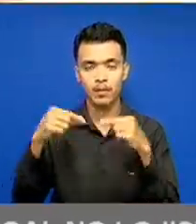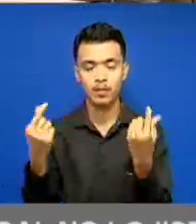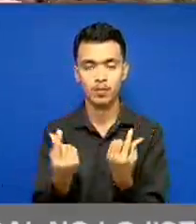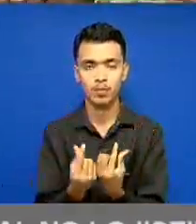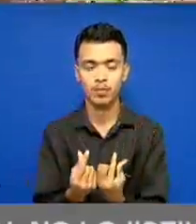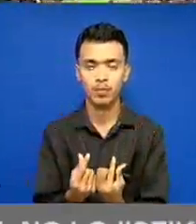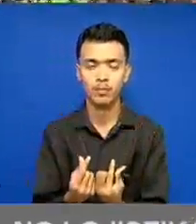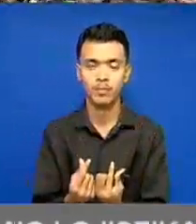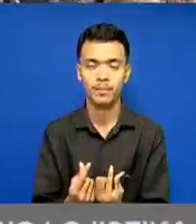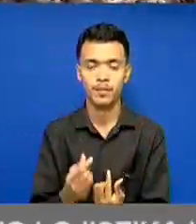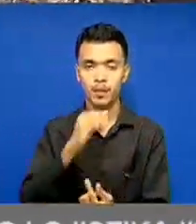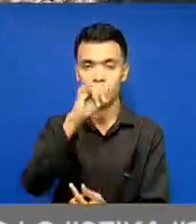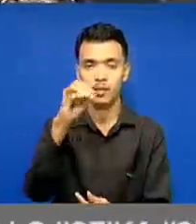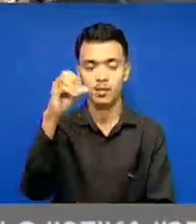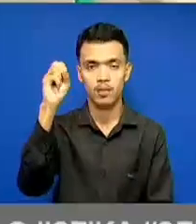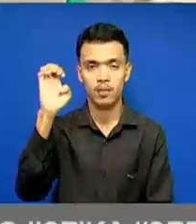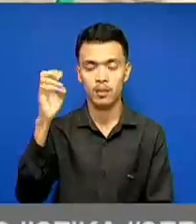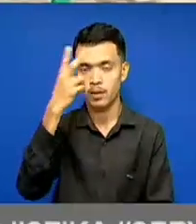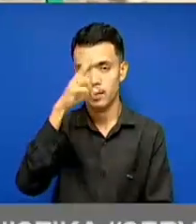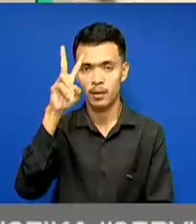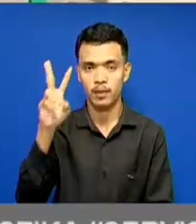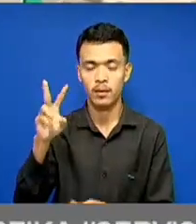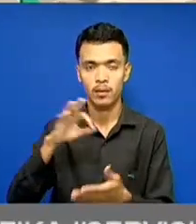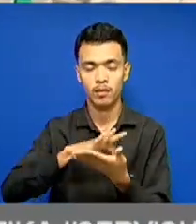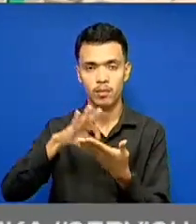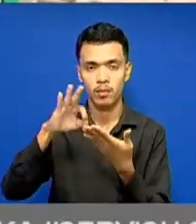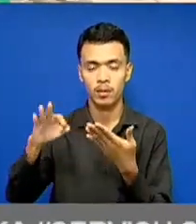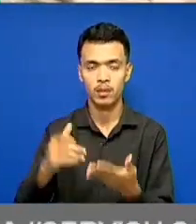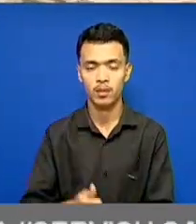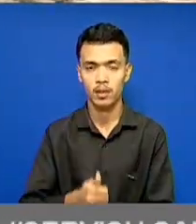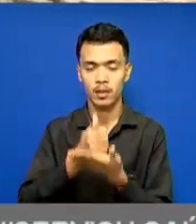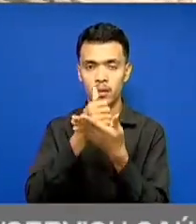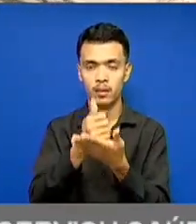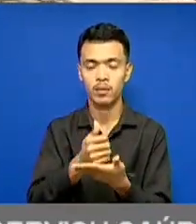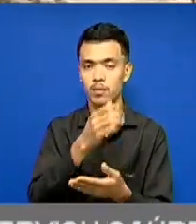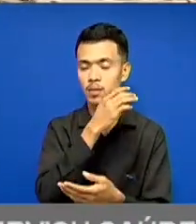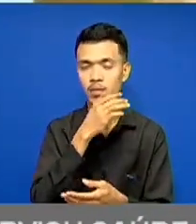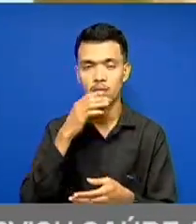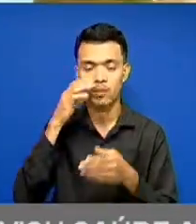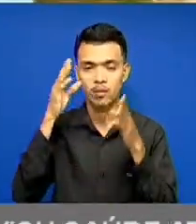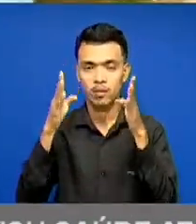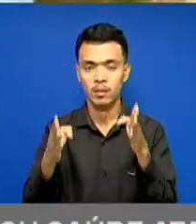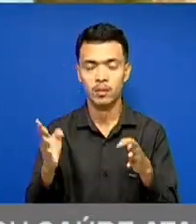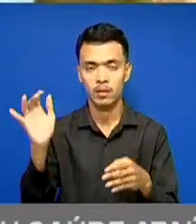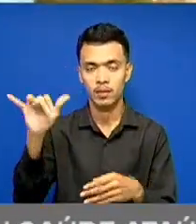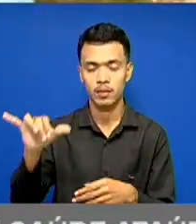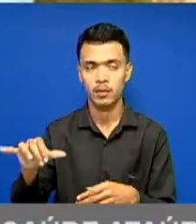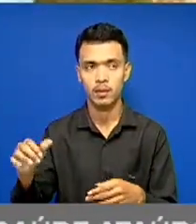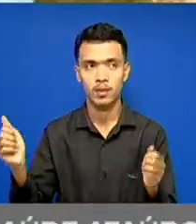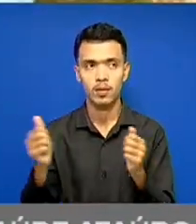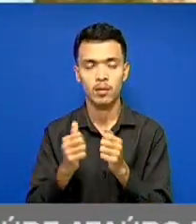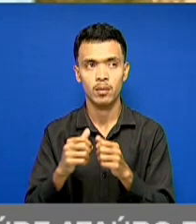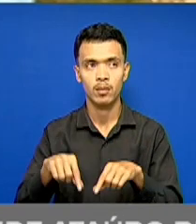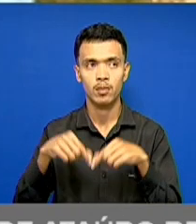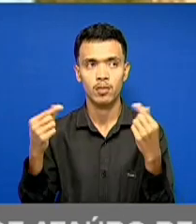badame suko labarai uze Ricardo Freitas avalia formação ne azura tebes tos na insira. Di ho hanu grupo